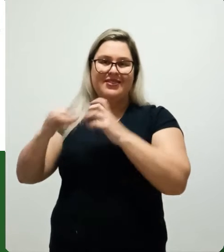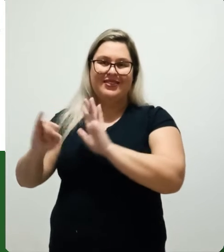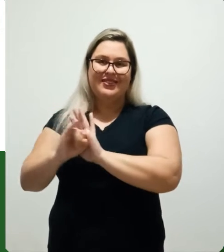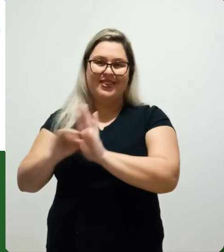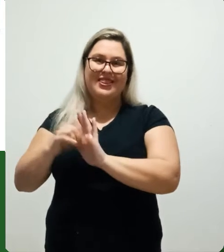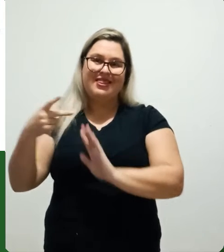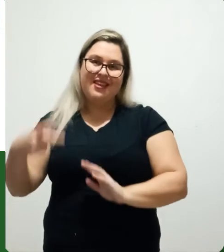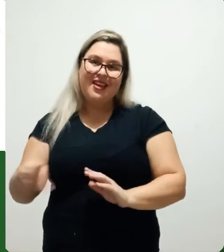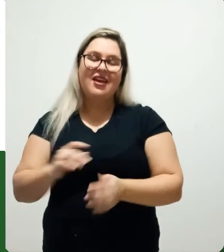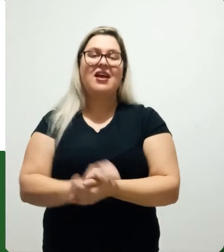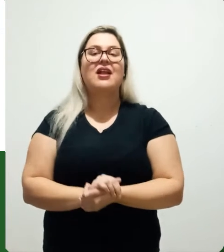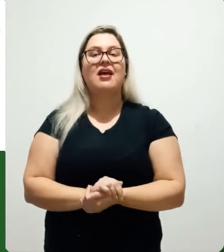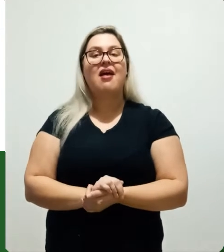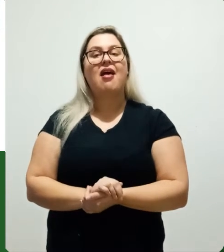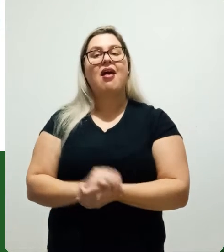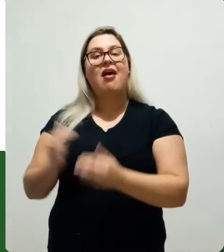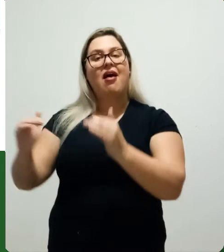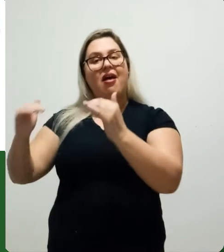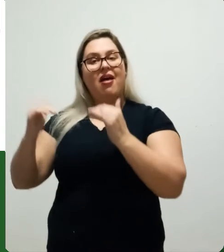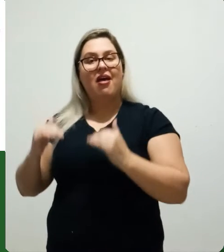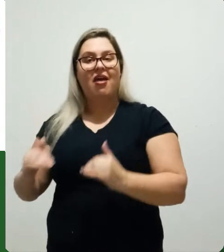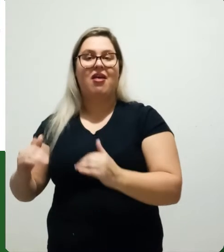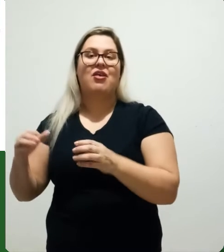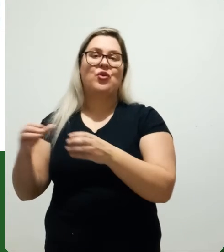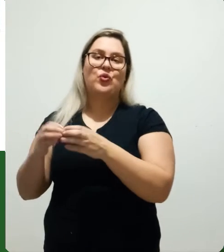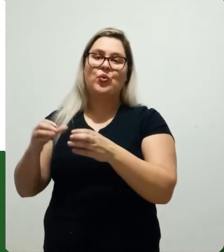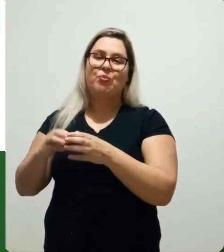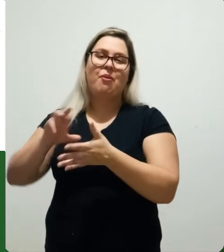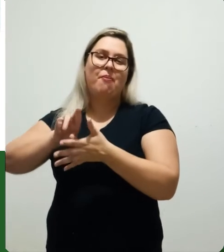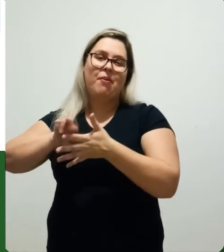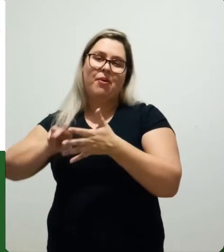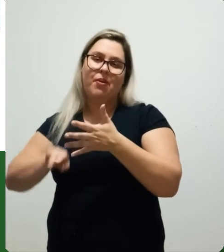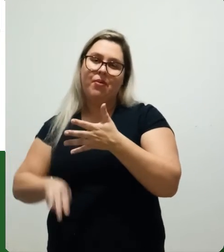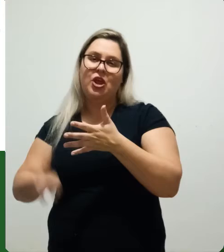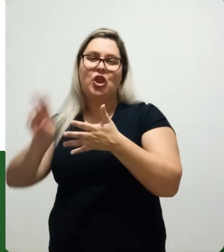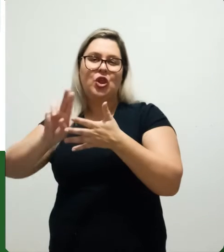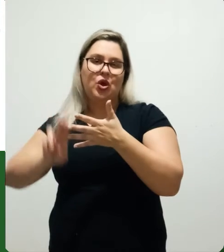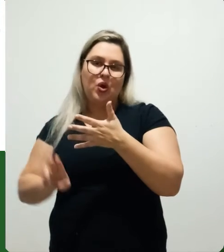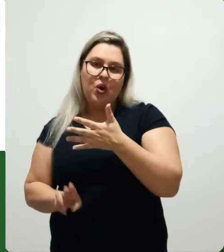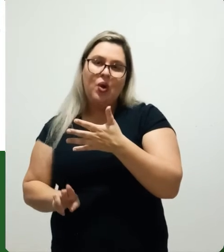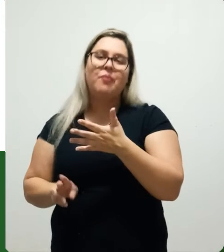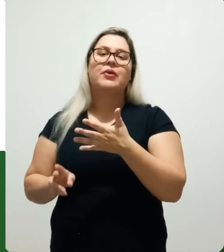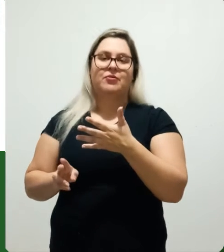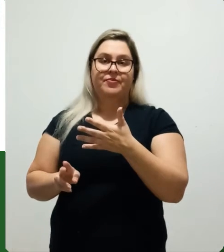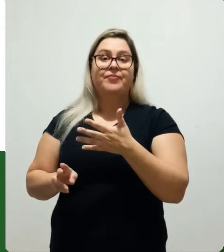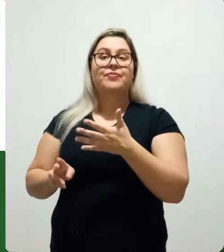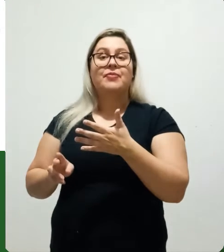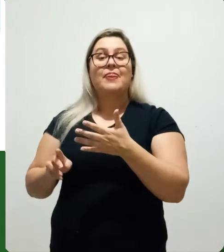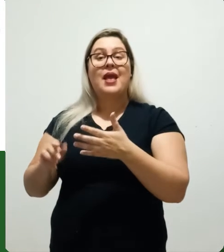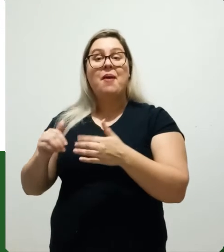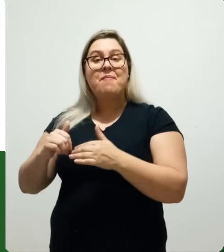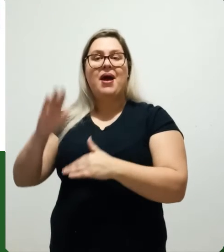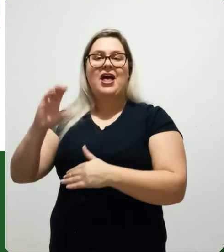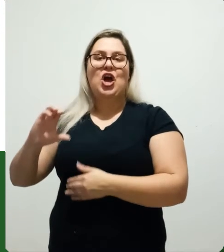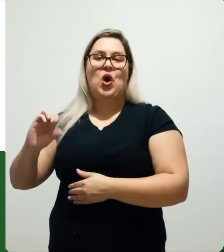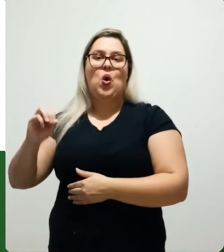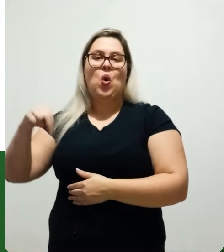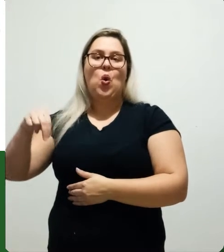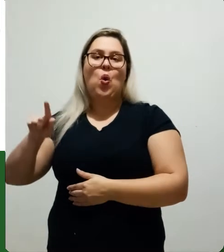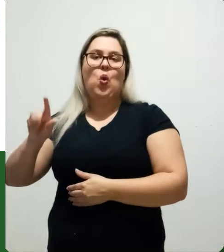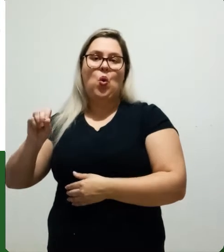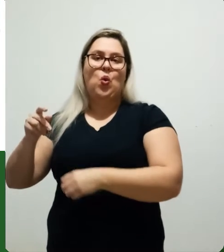identidade deles, tá? E aí entram como subgrupos os cabindas, benguelês, congos e os angolas, sendo que do Congo